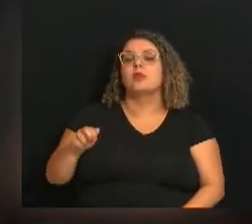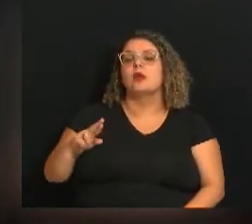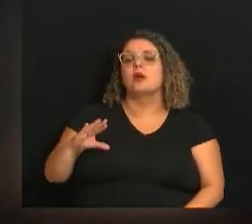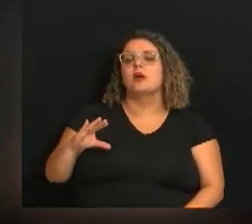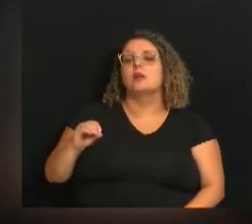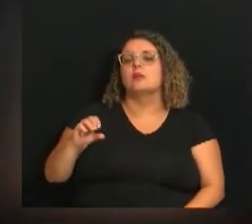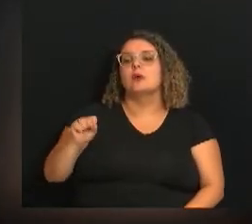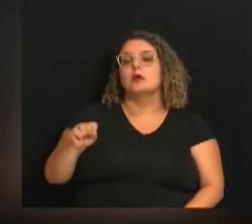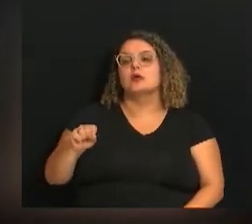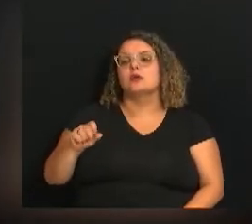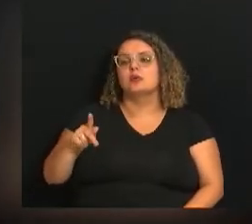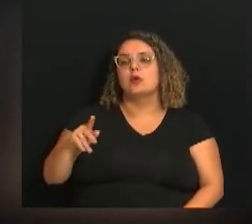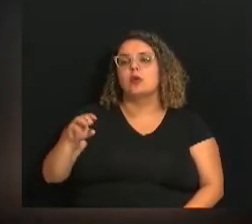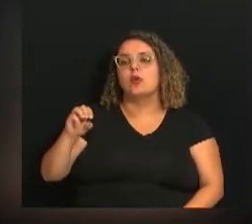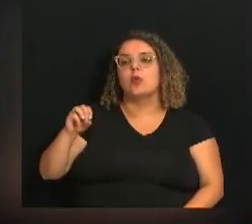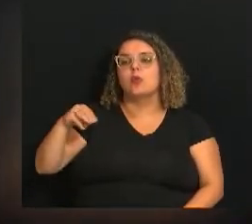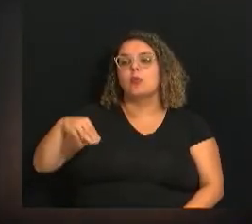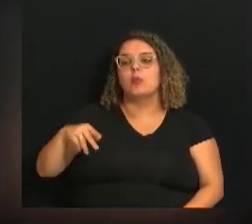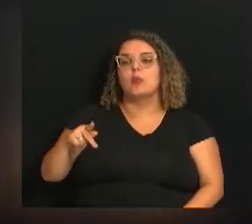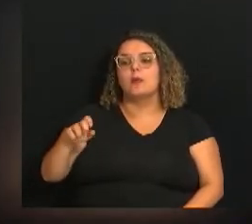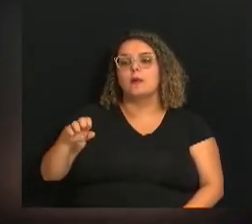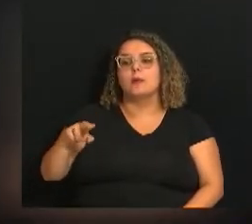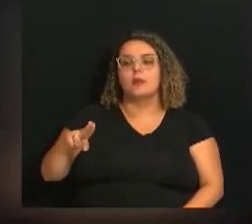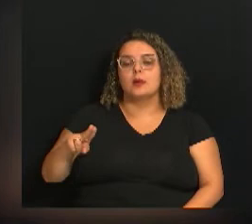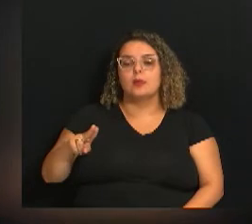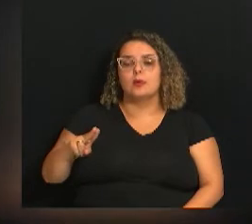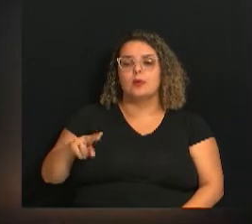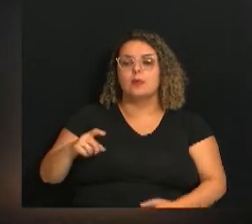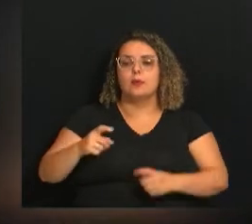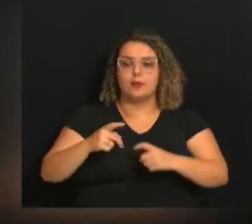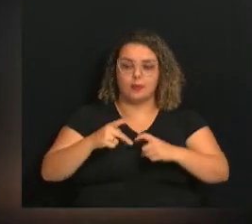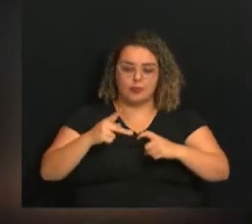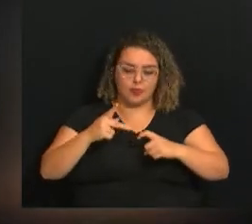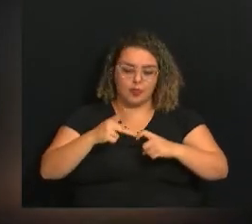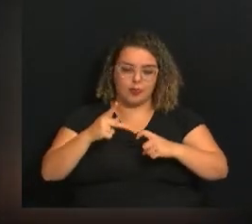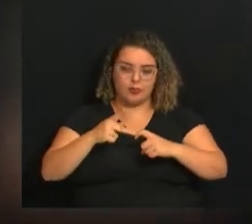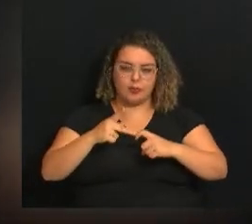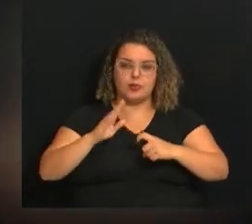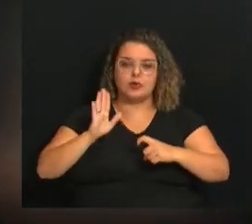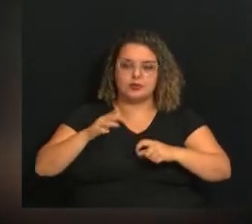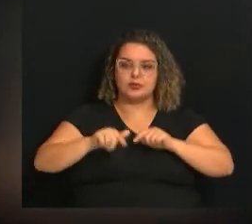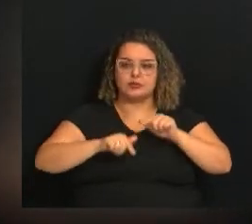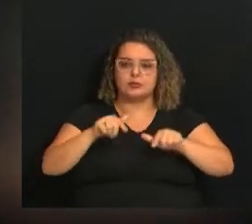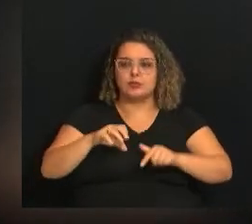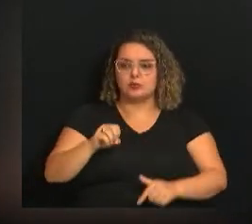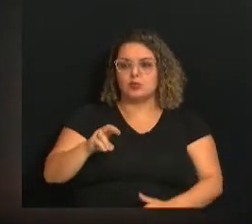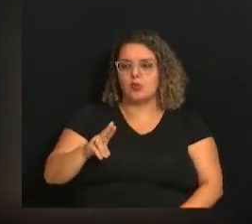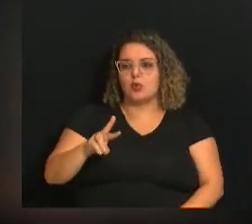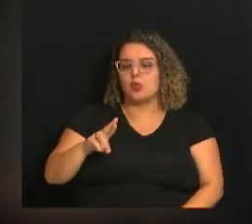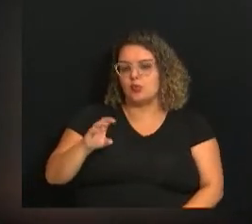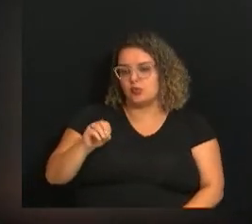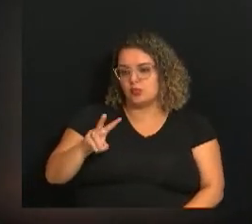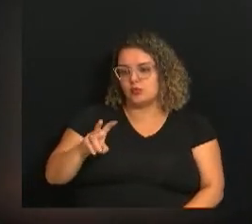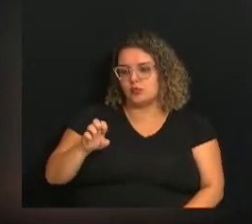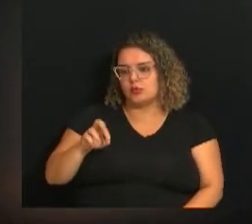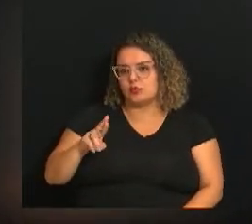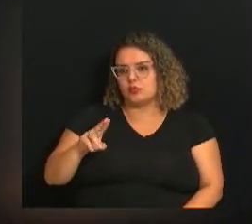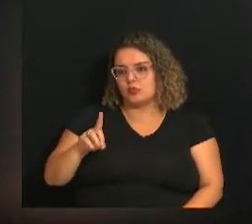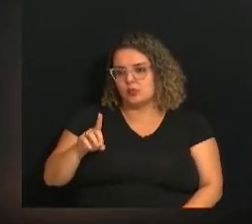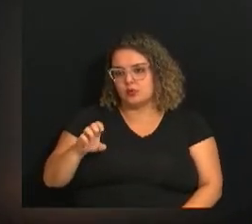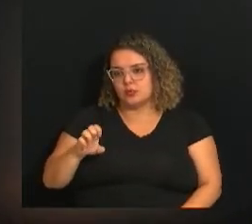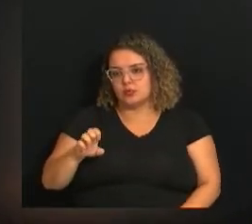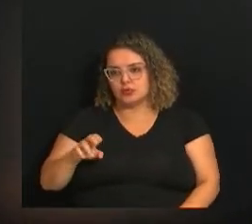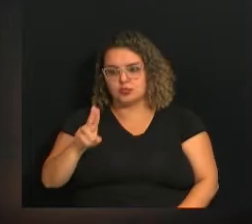convidado para debater na reunião e que já atuou no Hospital Ouro Verde de Campinas, acredita que o uso de máscara